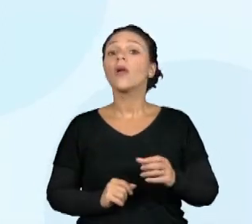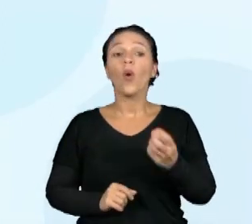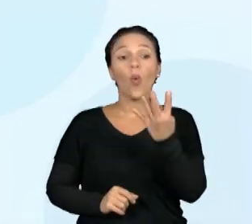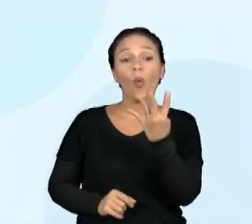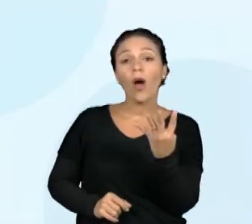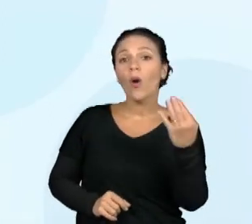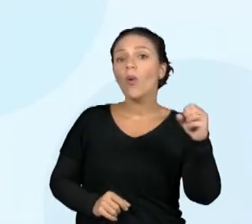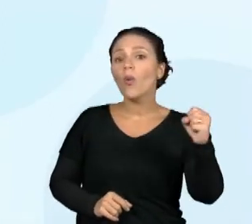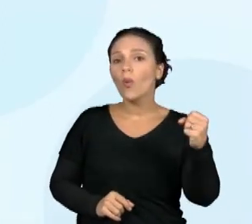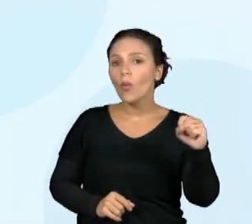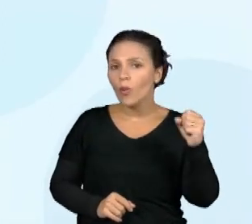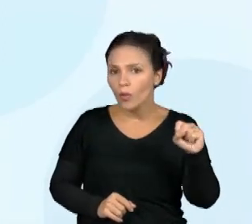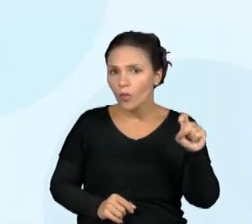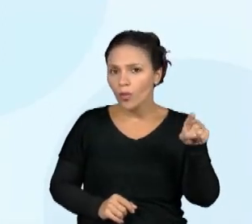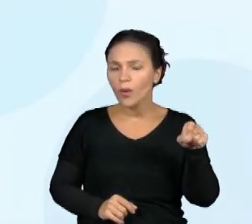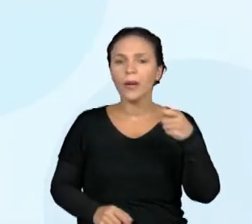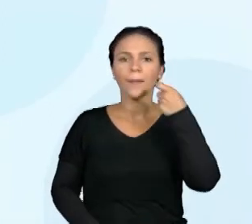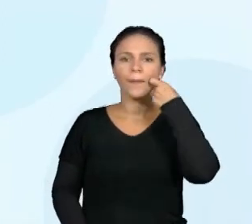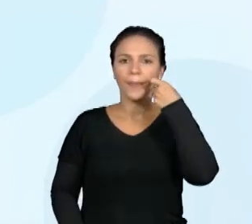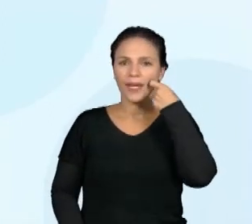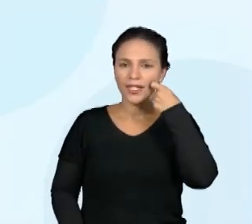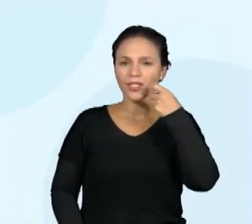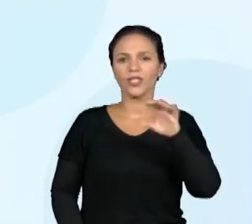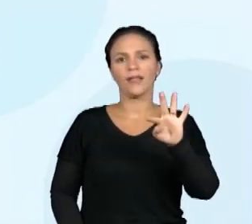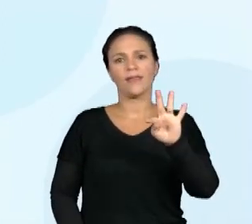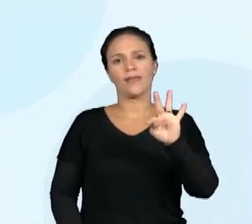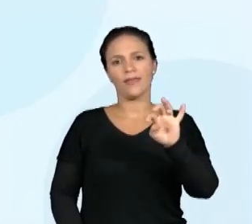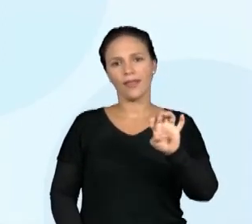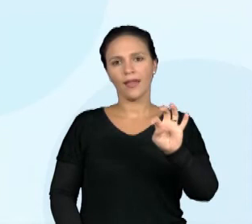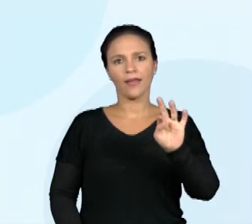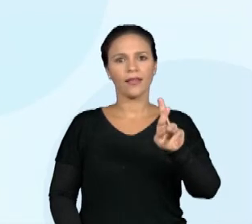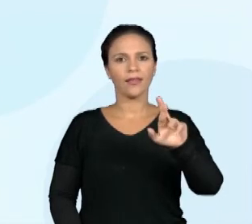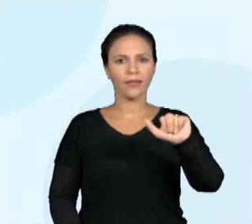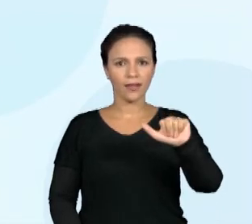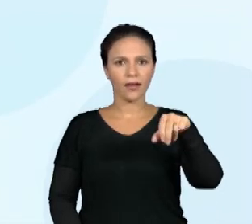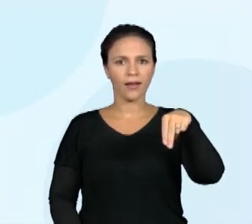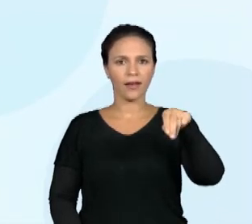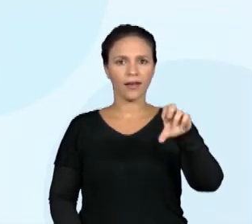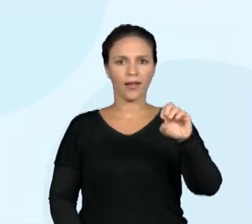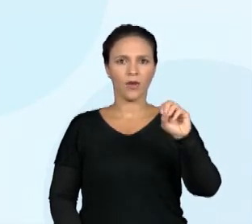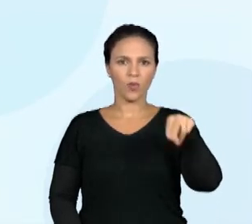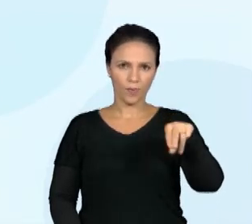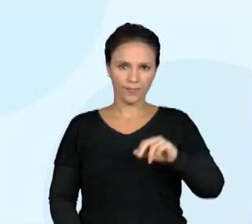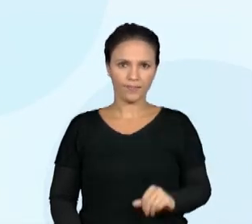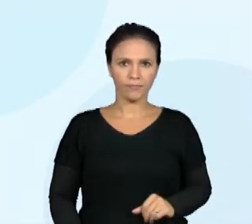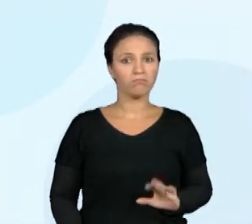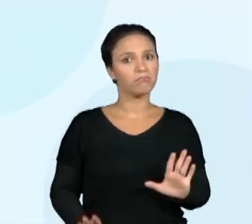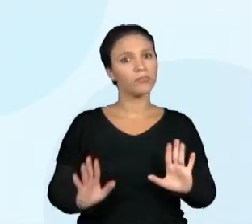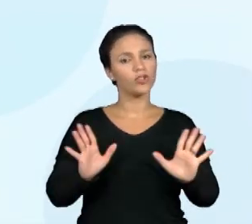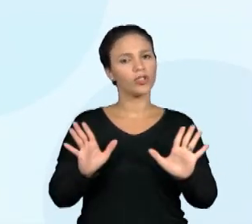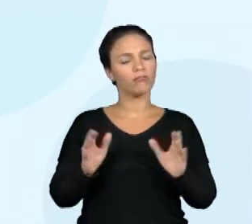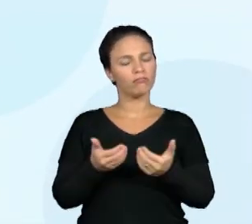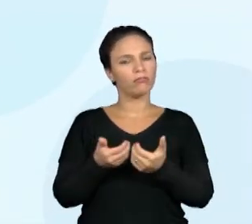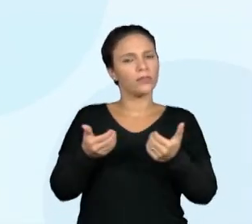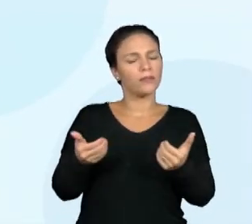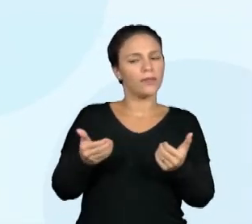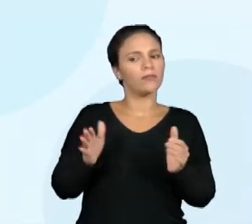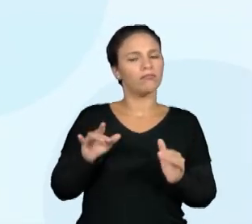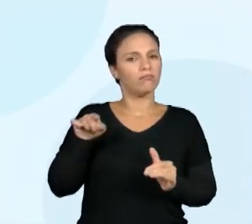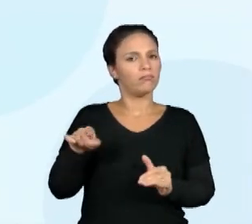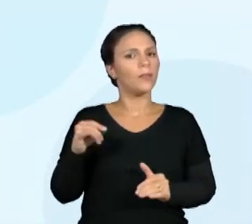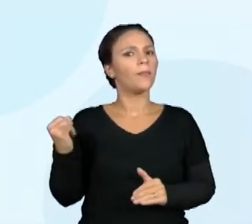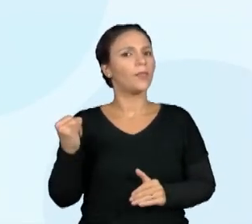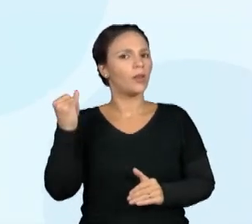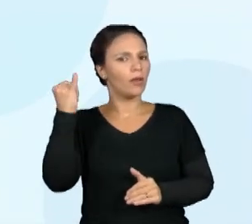48 tetraneon. Olha só. Então, a gente já tem duas informações aí, 37, que